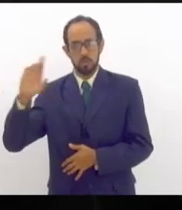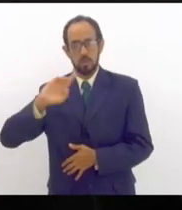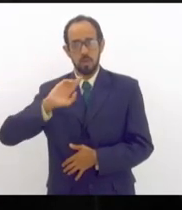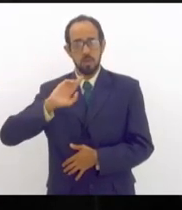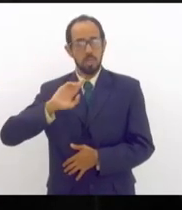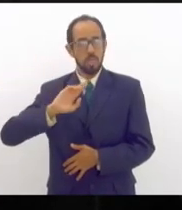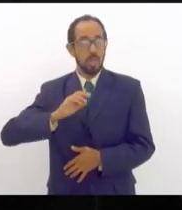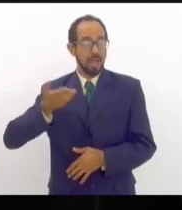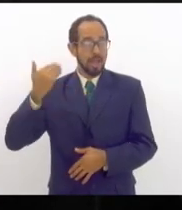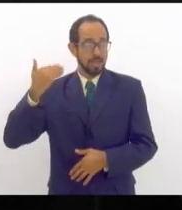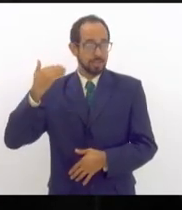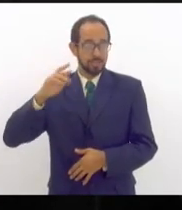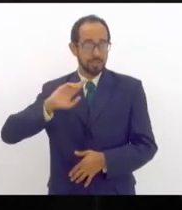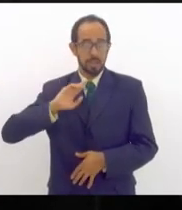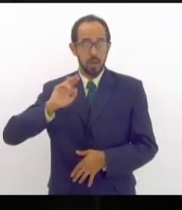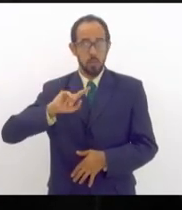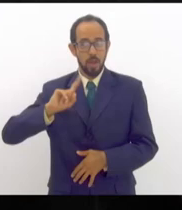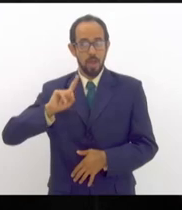independente